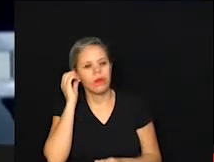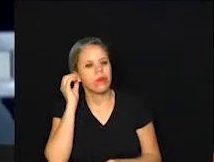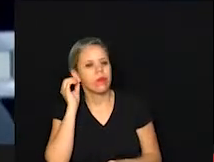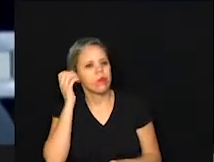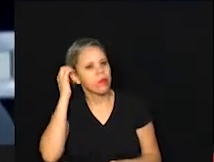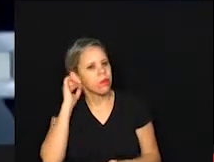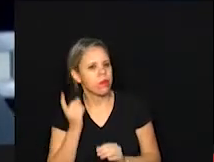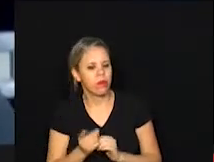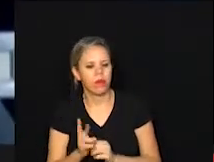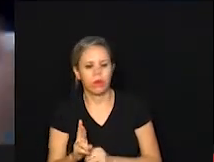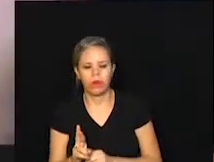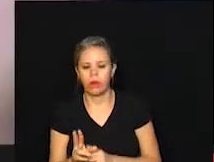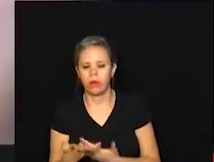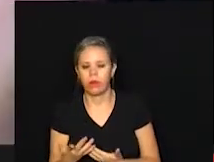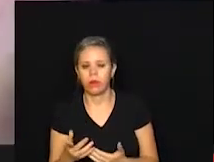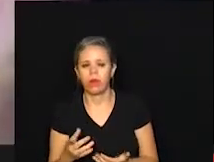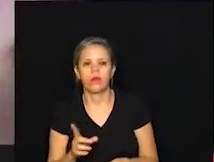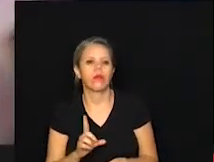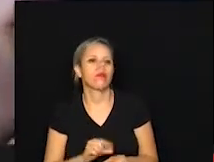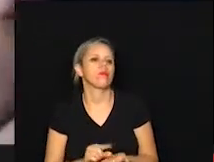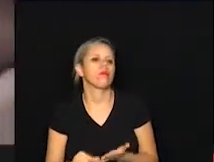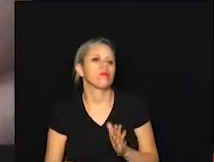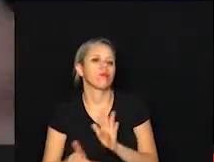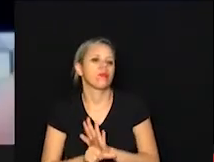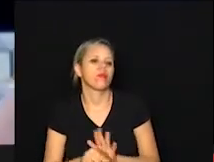doutor Tagino, a portaria